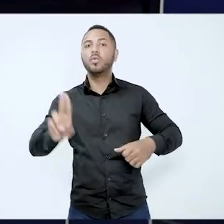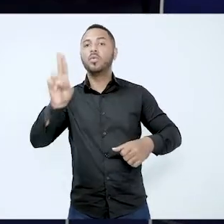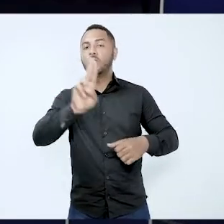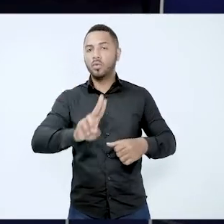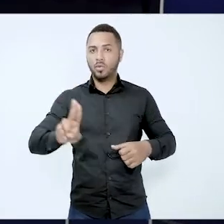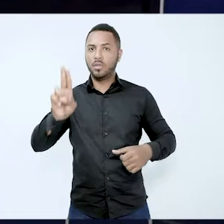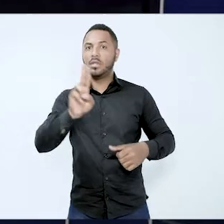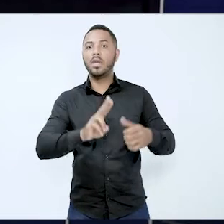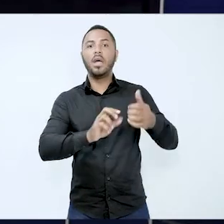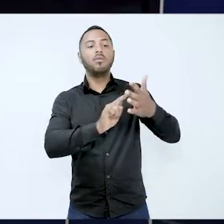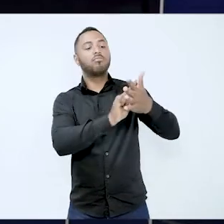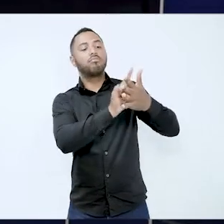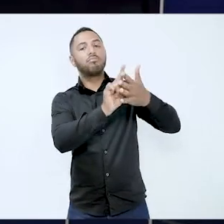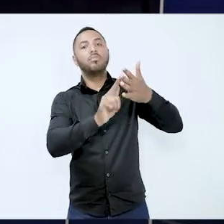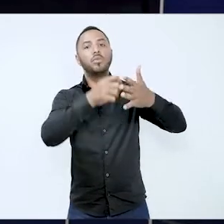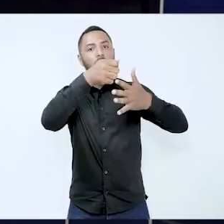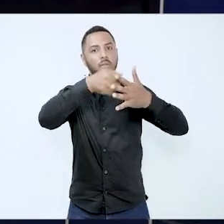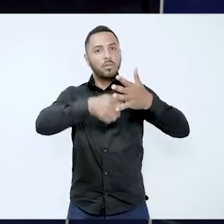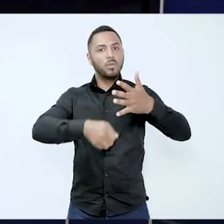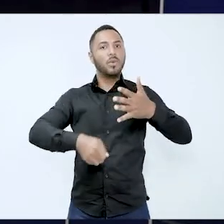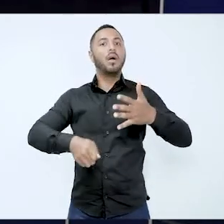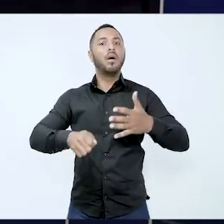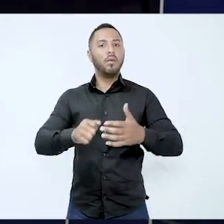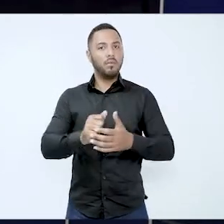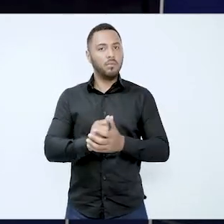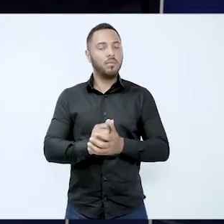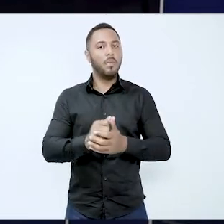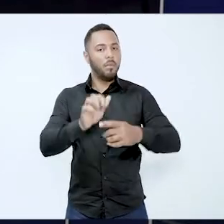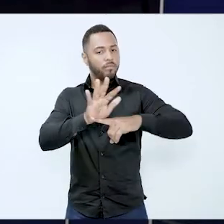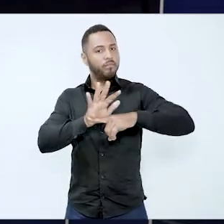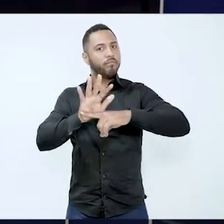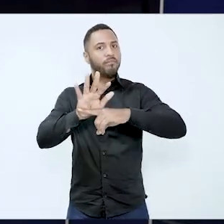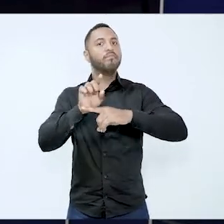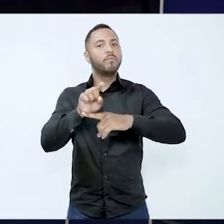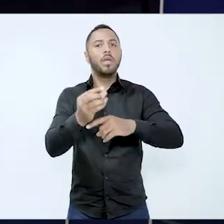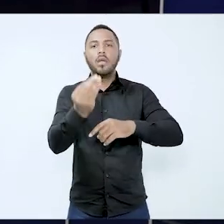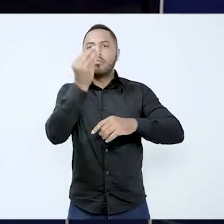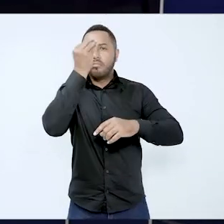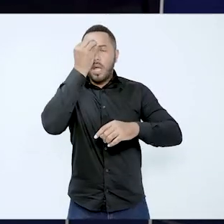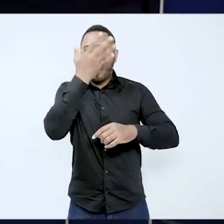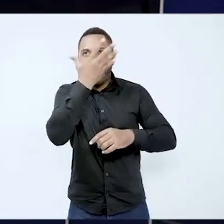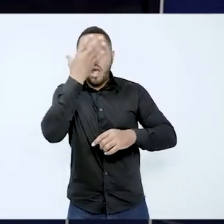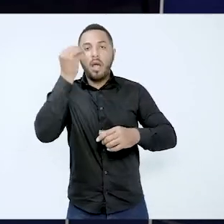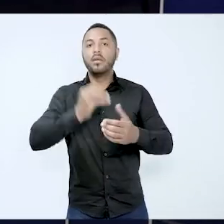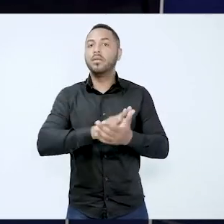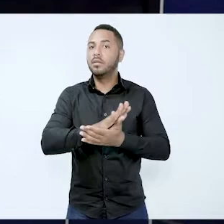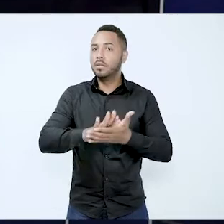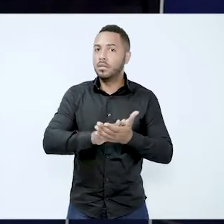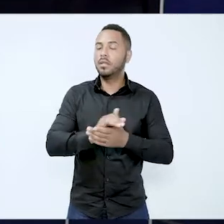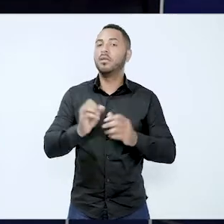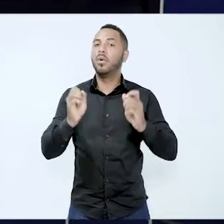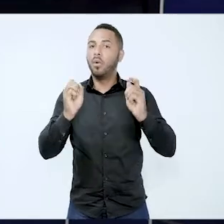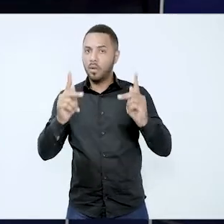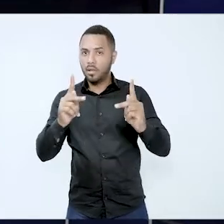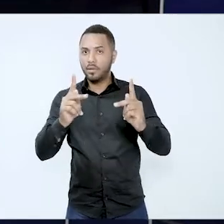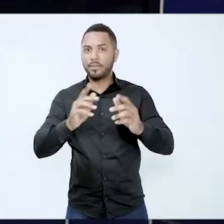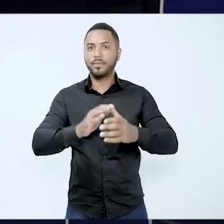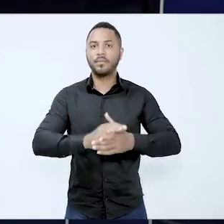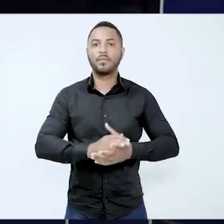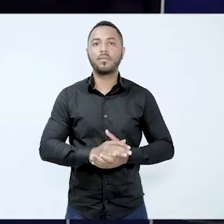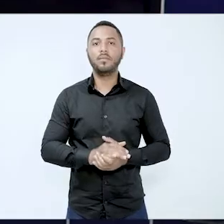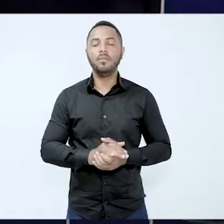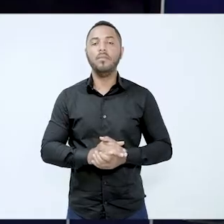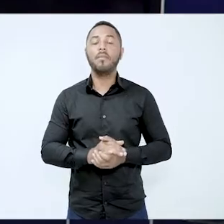gênero textual Memórias Literárias, para que isso possa ajudar você a construir a sua produção, o seu